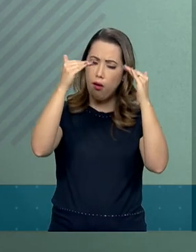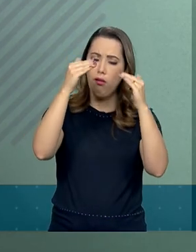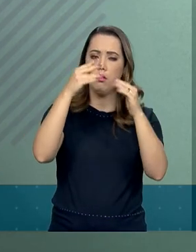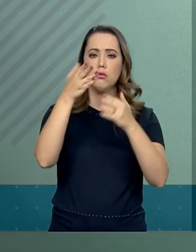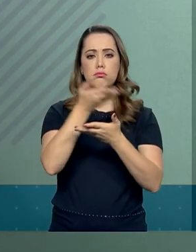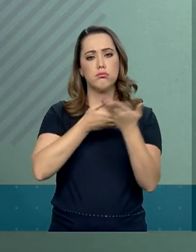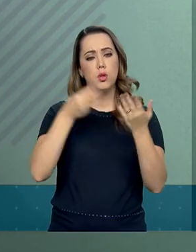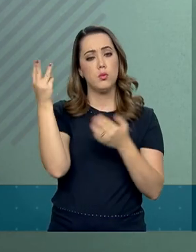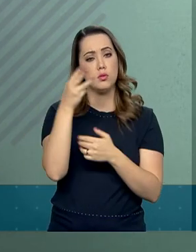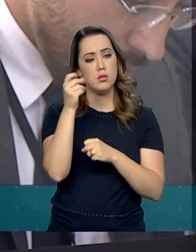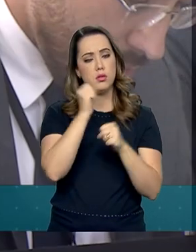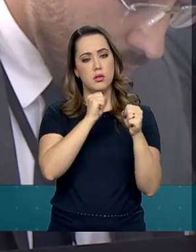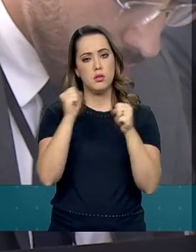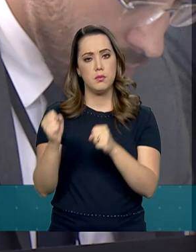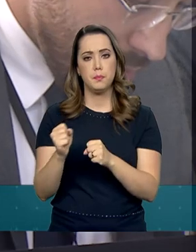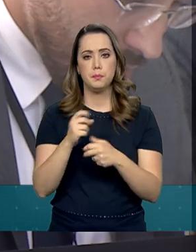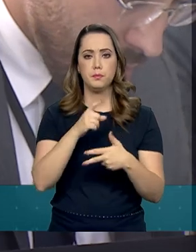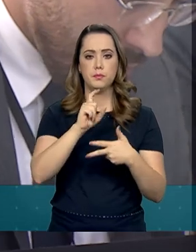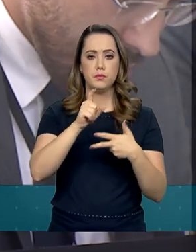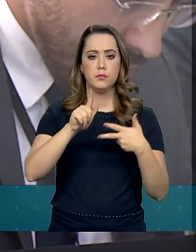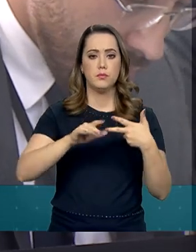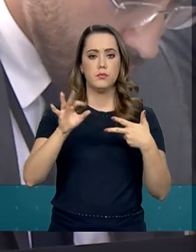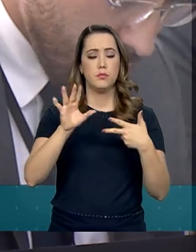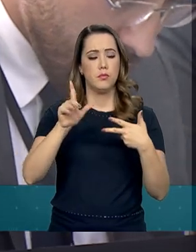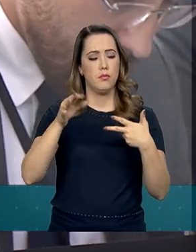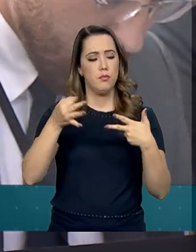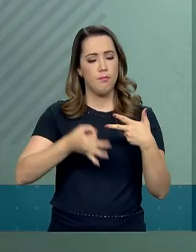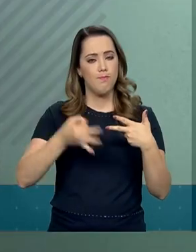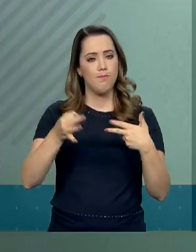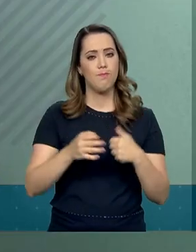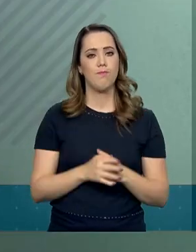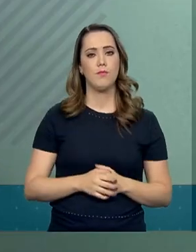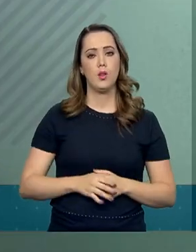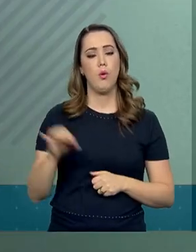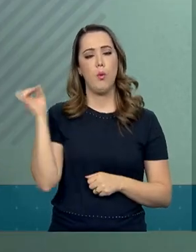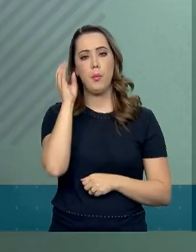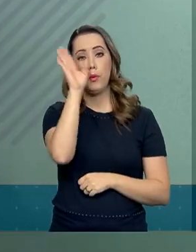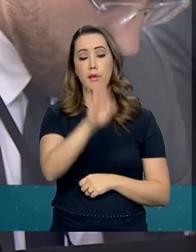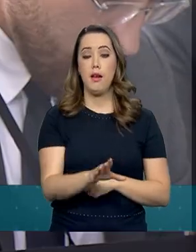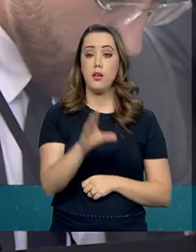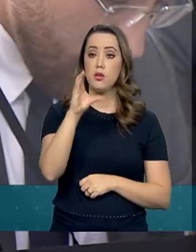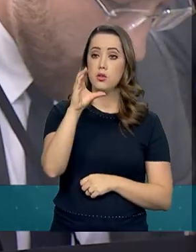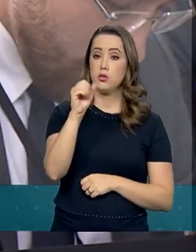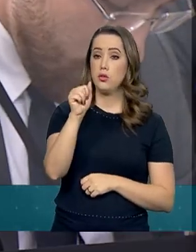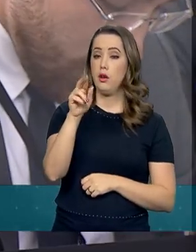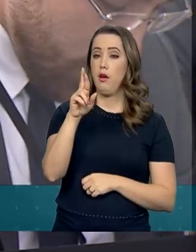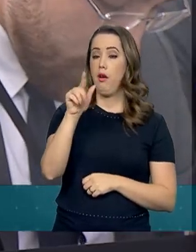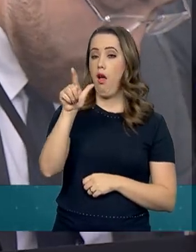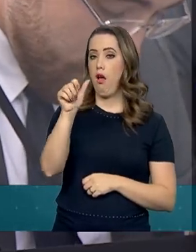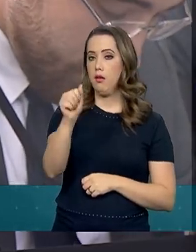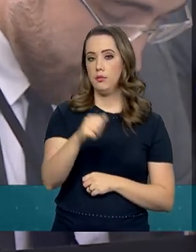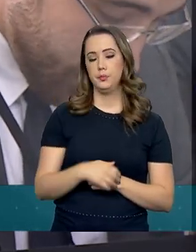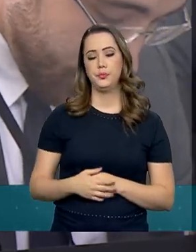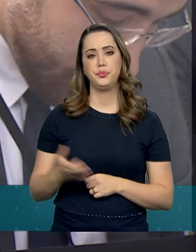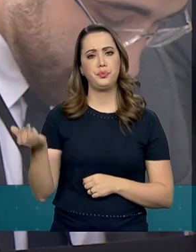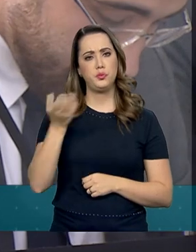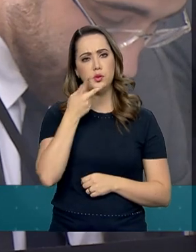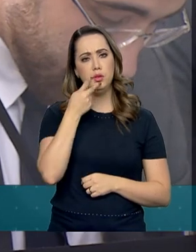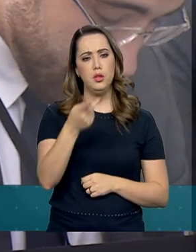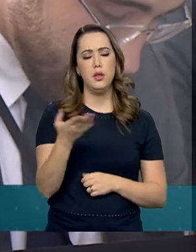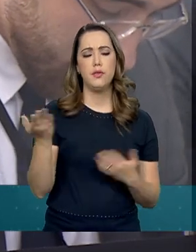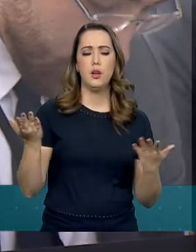da tarde já estava escalada hoje do valor econômico em casa tudo bem senhora é eu queria comentar por é